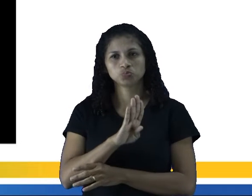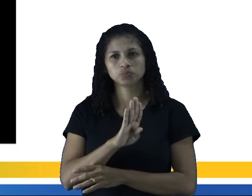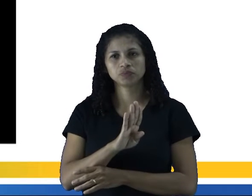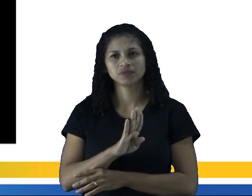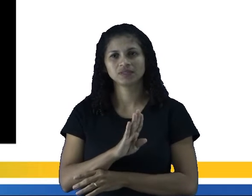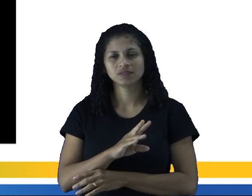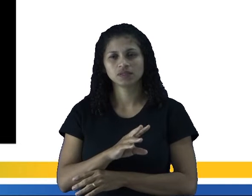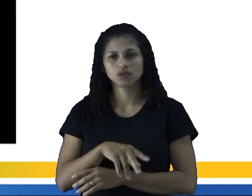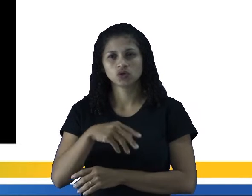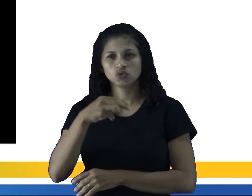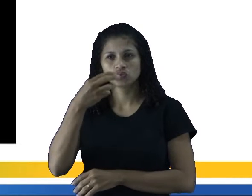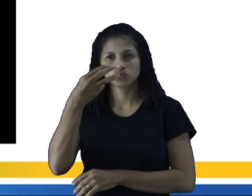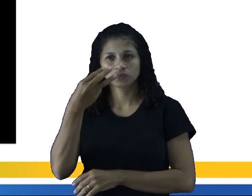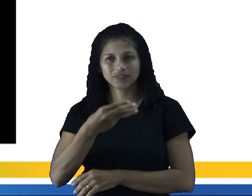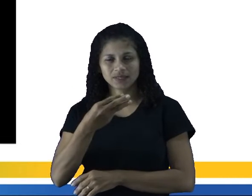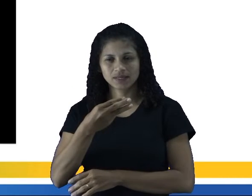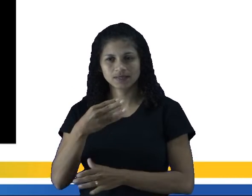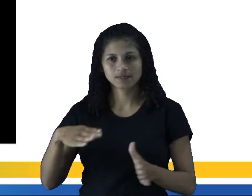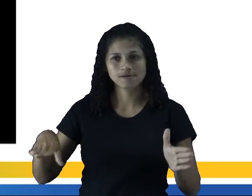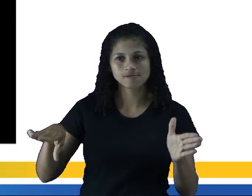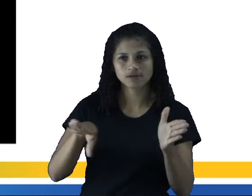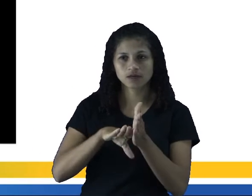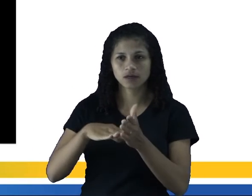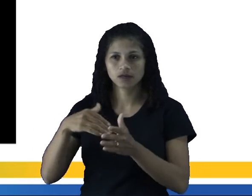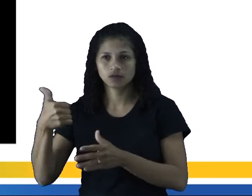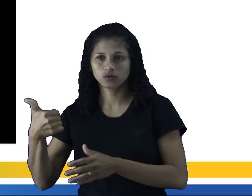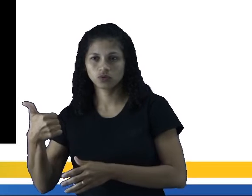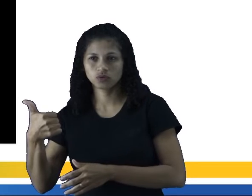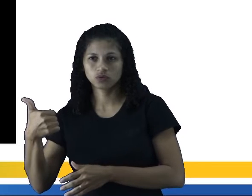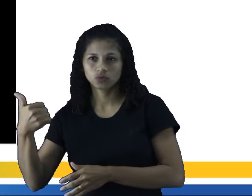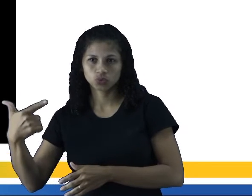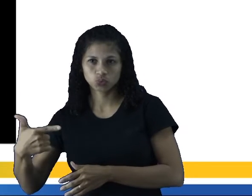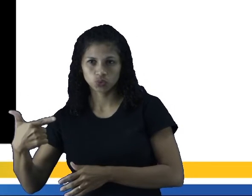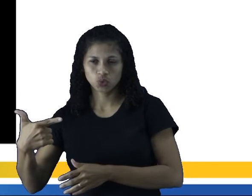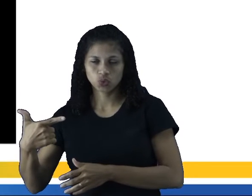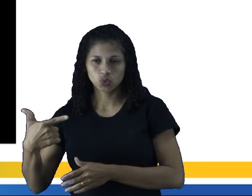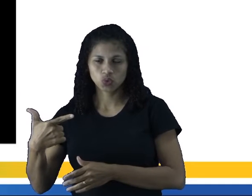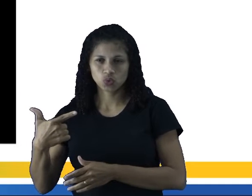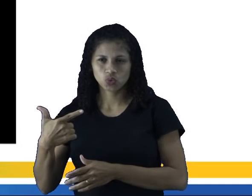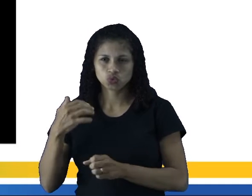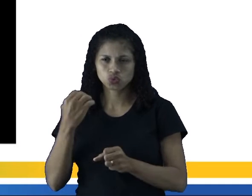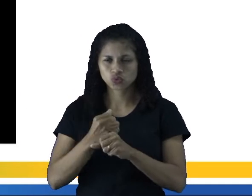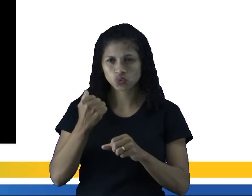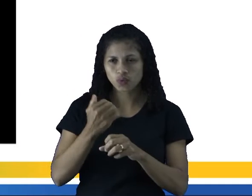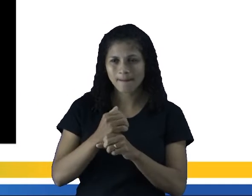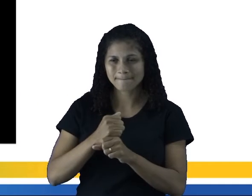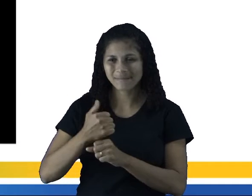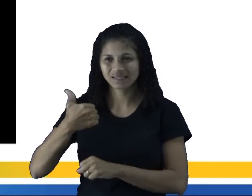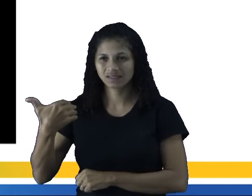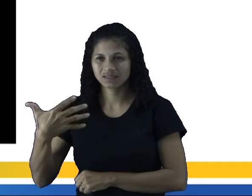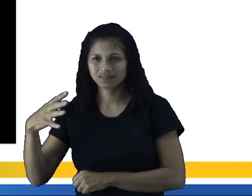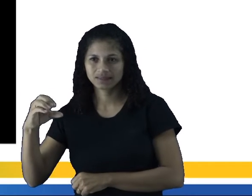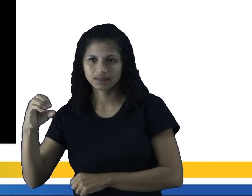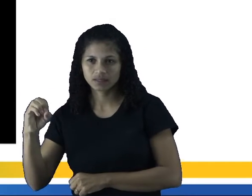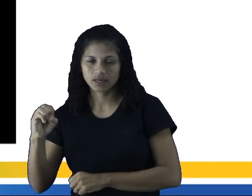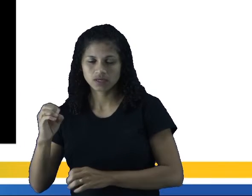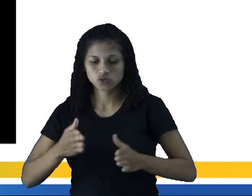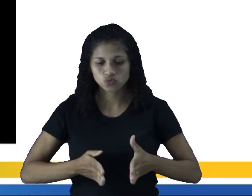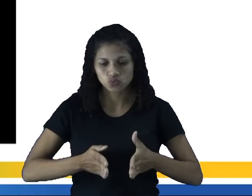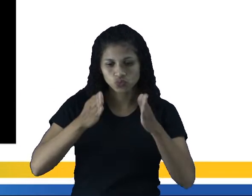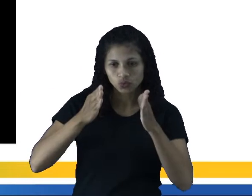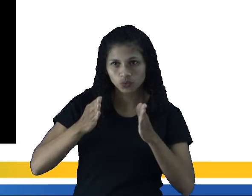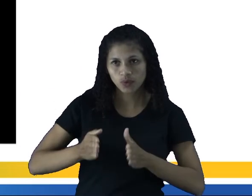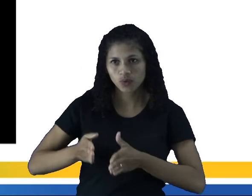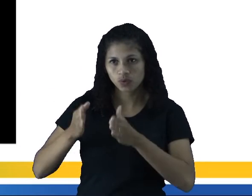do 3 ao 12, sendo que dá o total ali de 10 colunas, mas são consideradas somente 8 colunas,